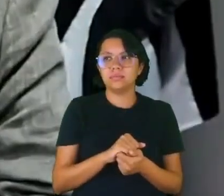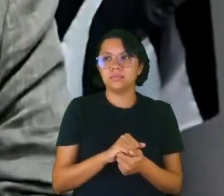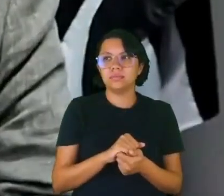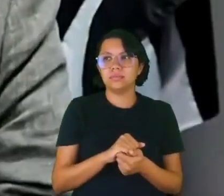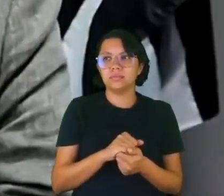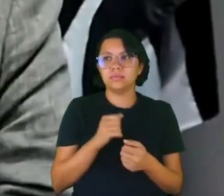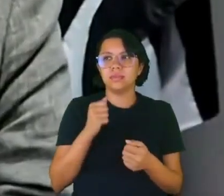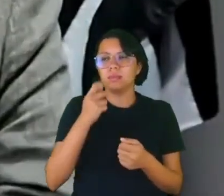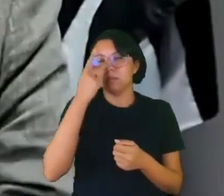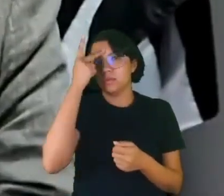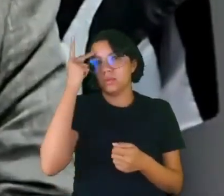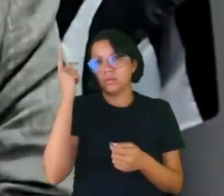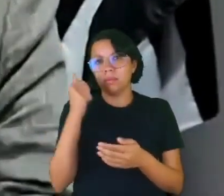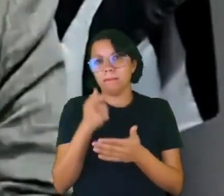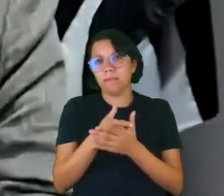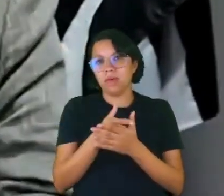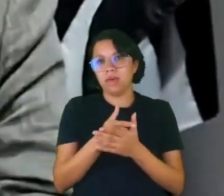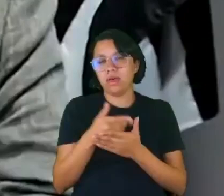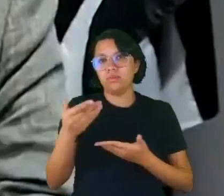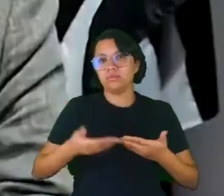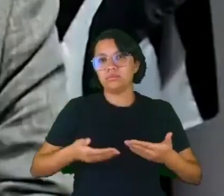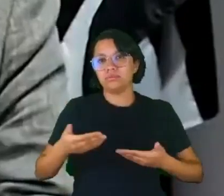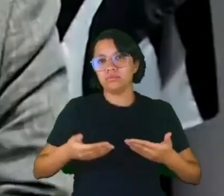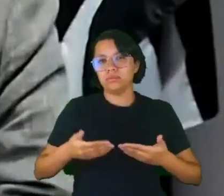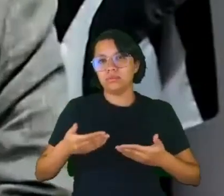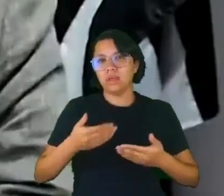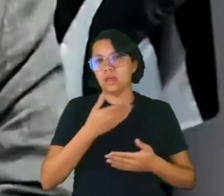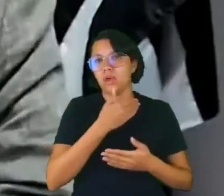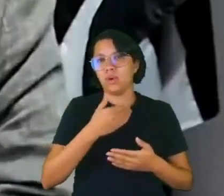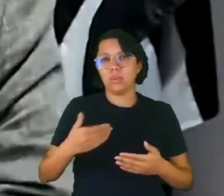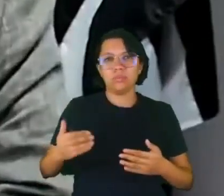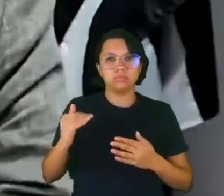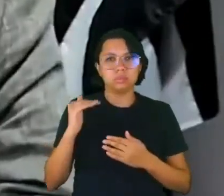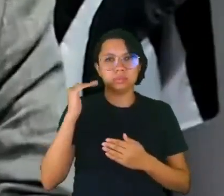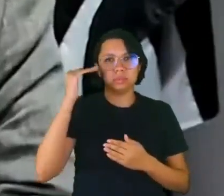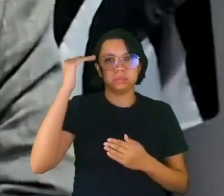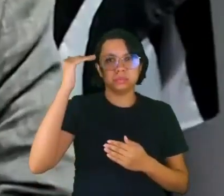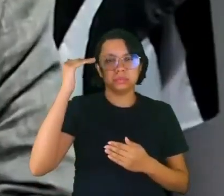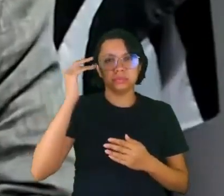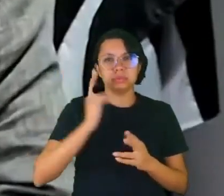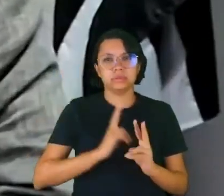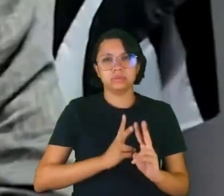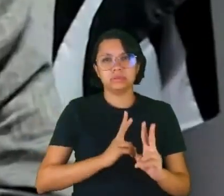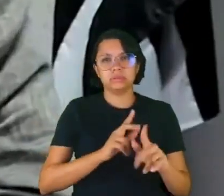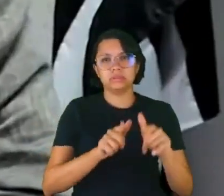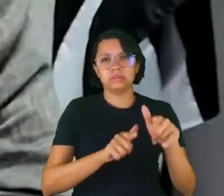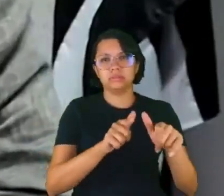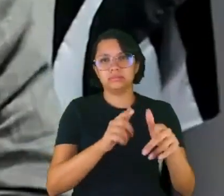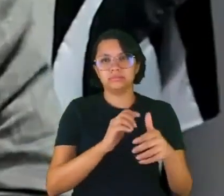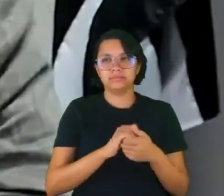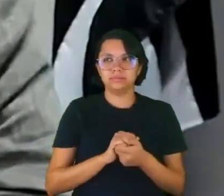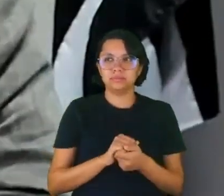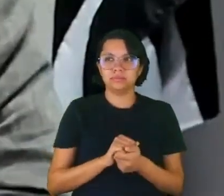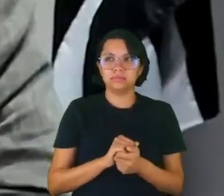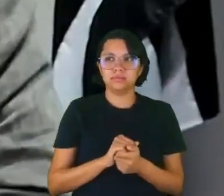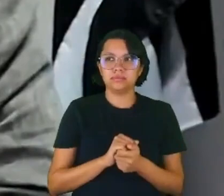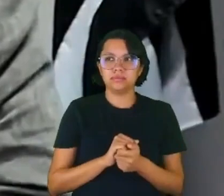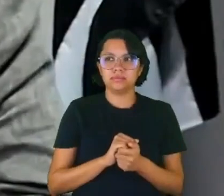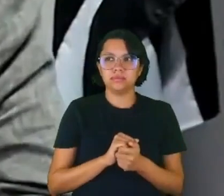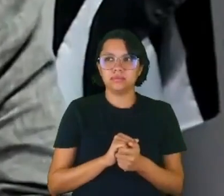o pagante era um alto funcionário público, de carreira,